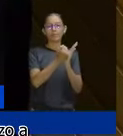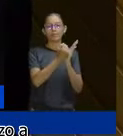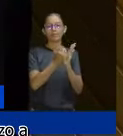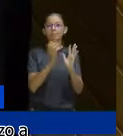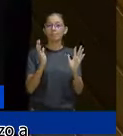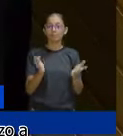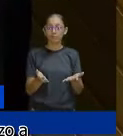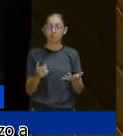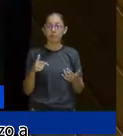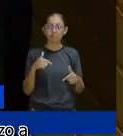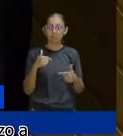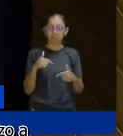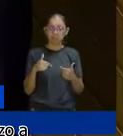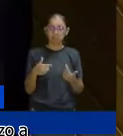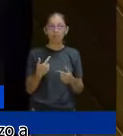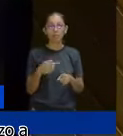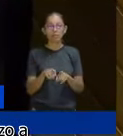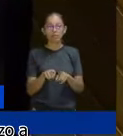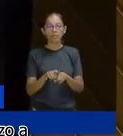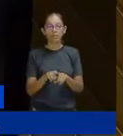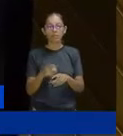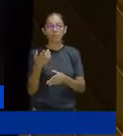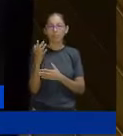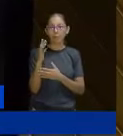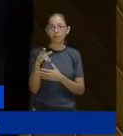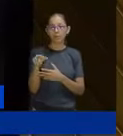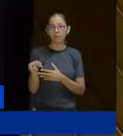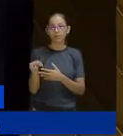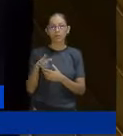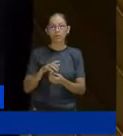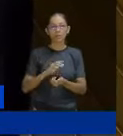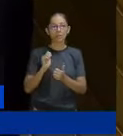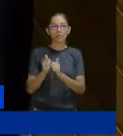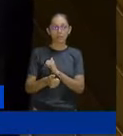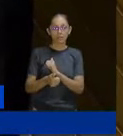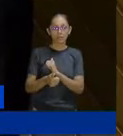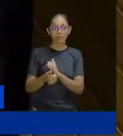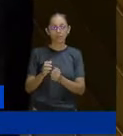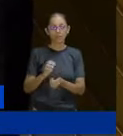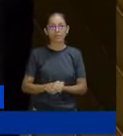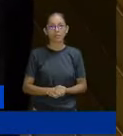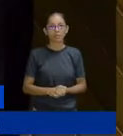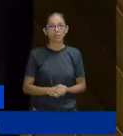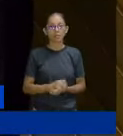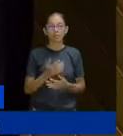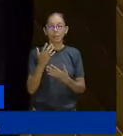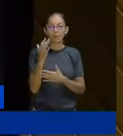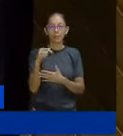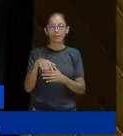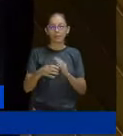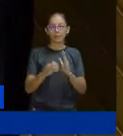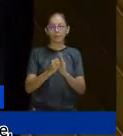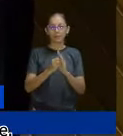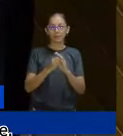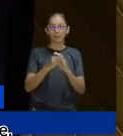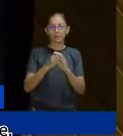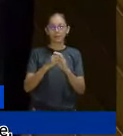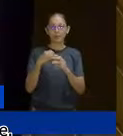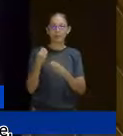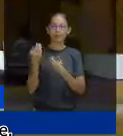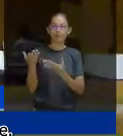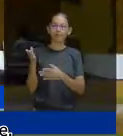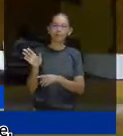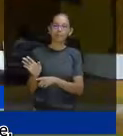também parabenizo a atleta e a iniciativa do tribunal de contribuir para a carreira da atleta que aqui está